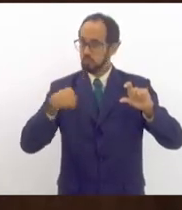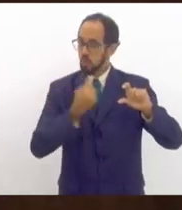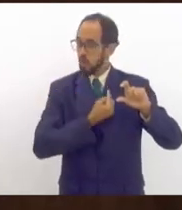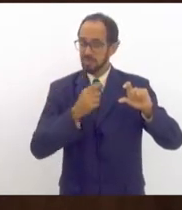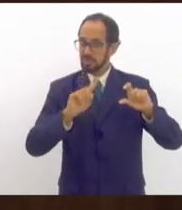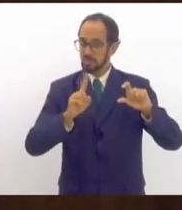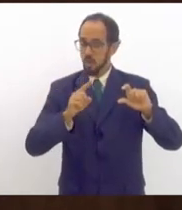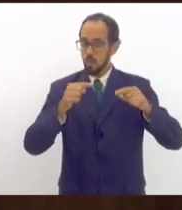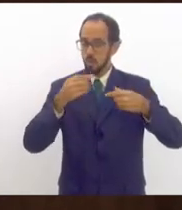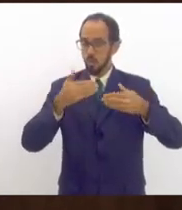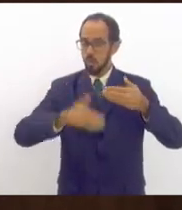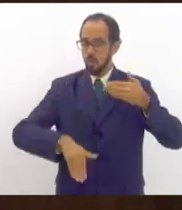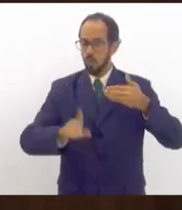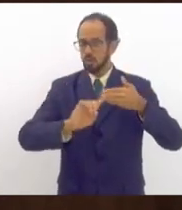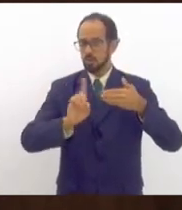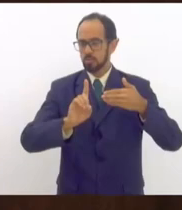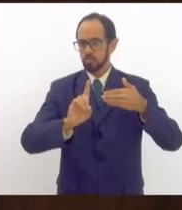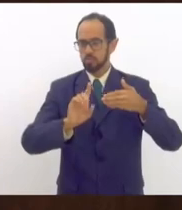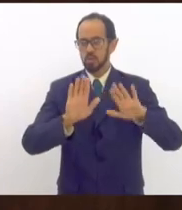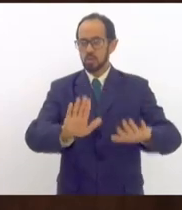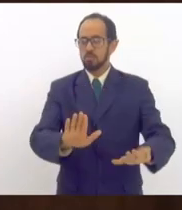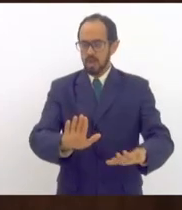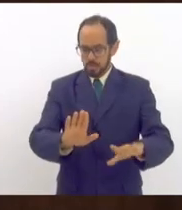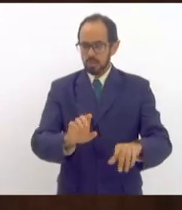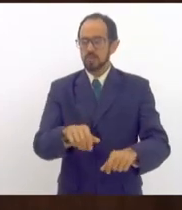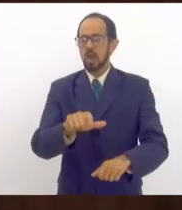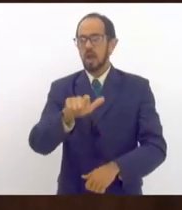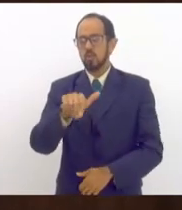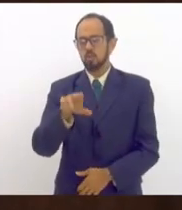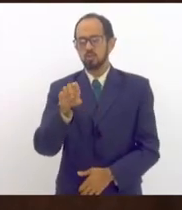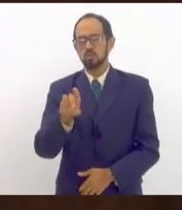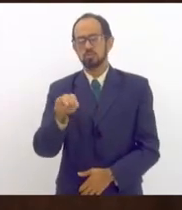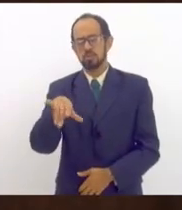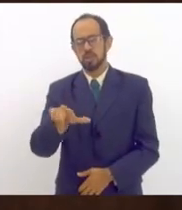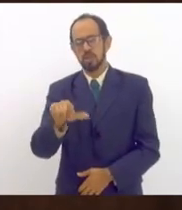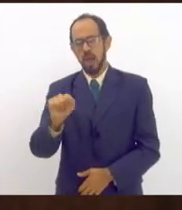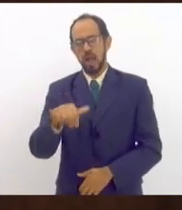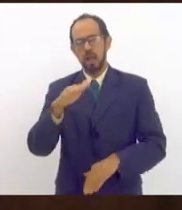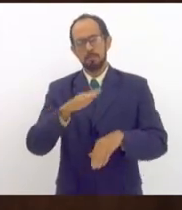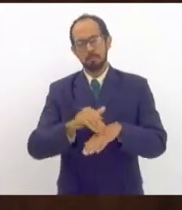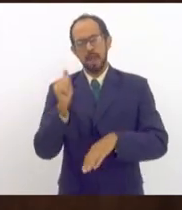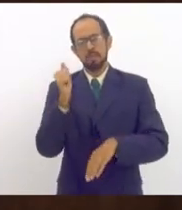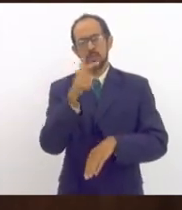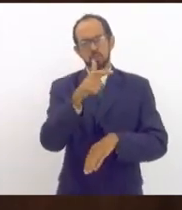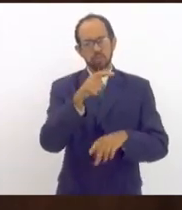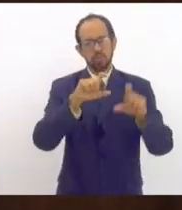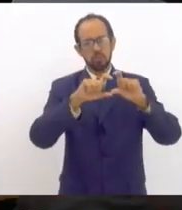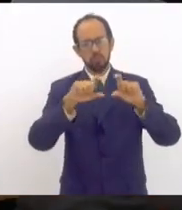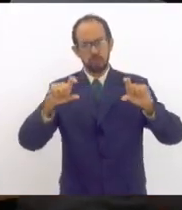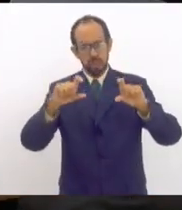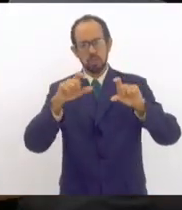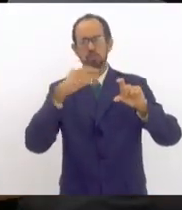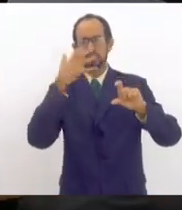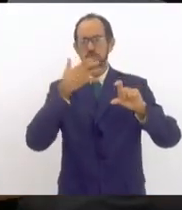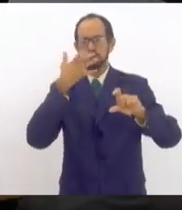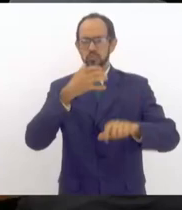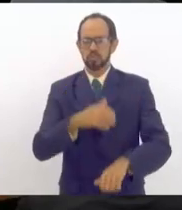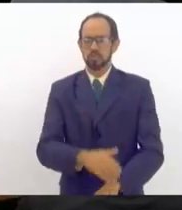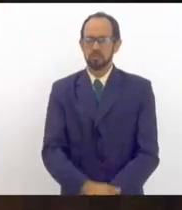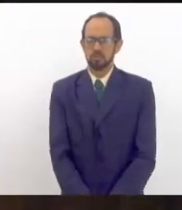nós não concordamos mas Ludmila não é só um trecho de uma música ela é muito mais do que isso